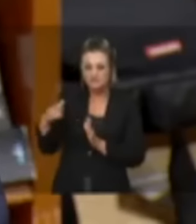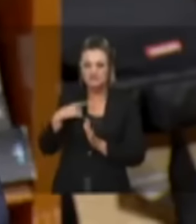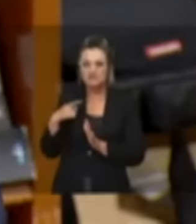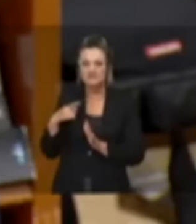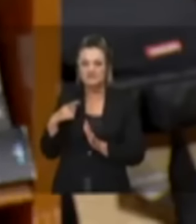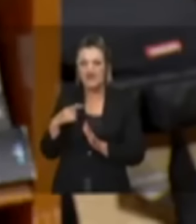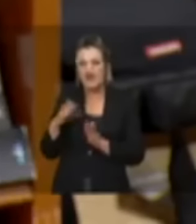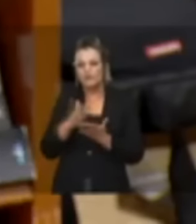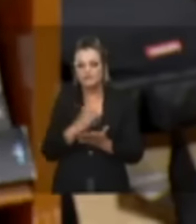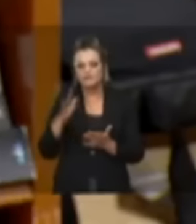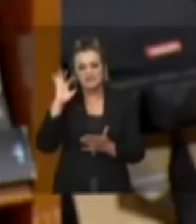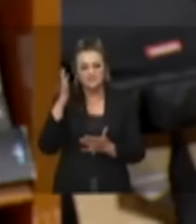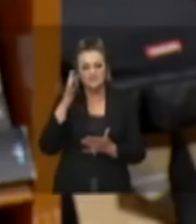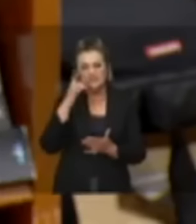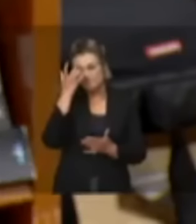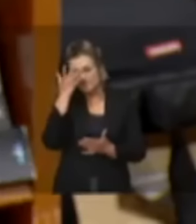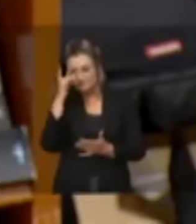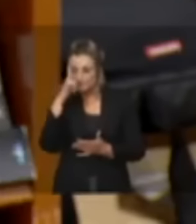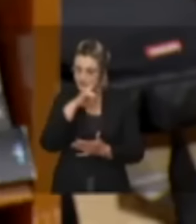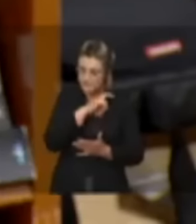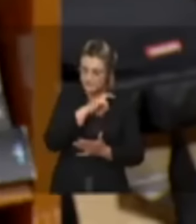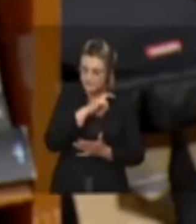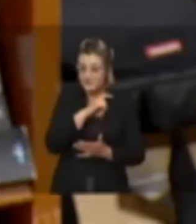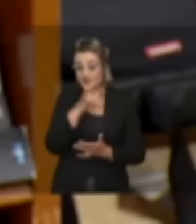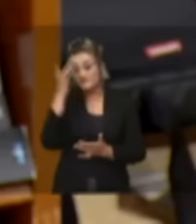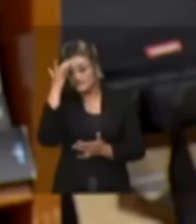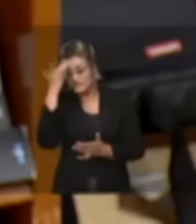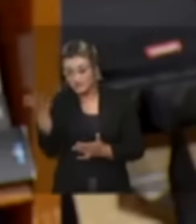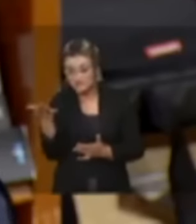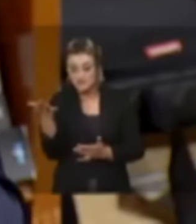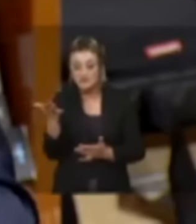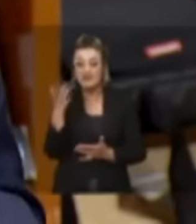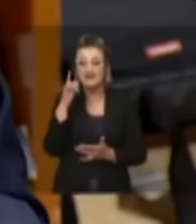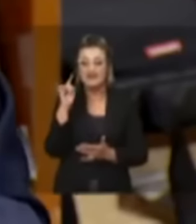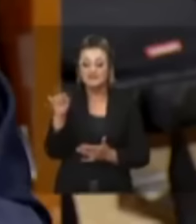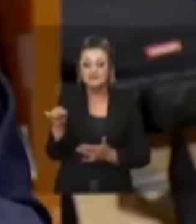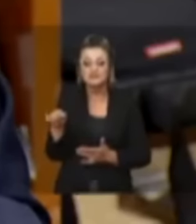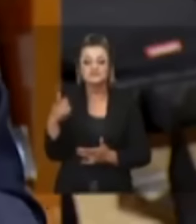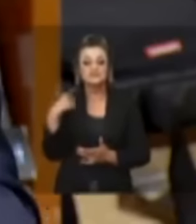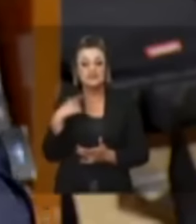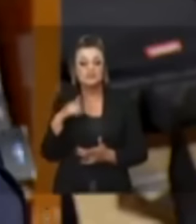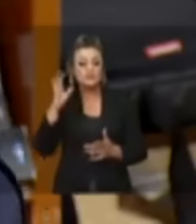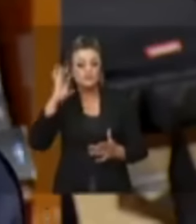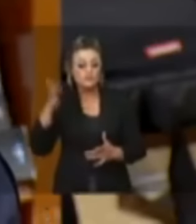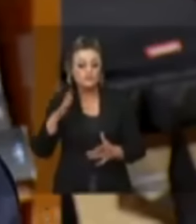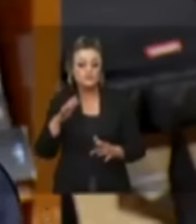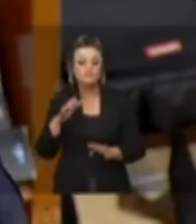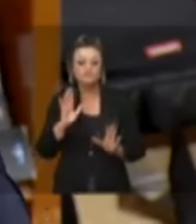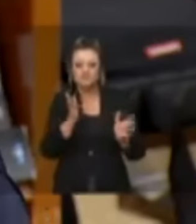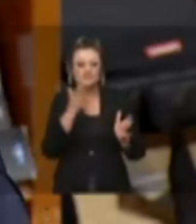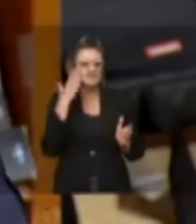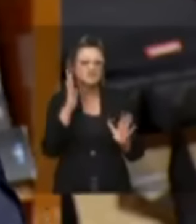casos fáceis e os chamados casos difíceis os casos fáceis são aqueles para os quais existe uma solução pré-pronta no